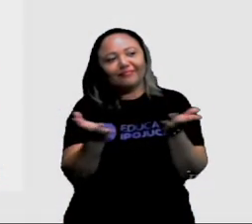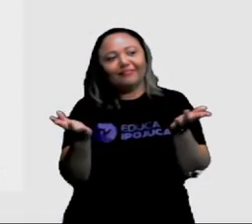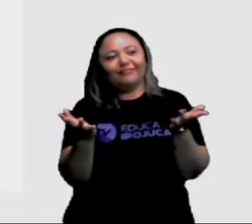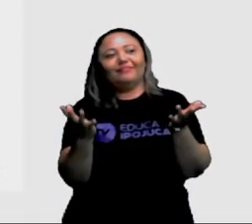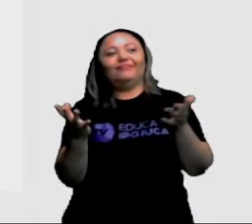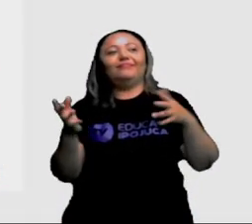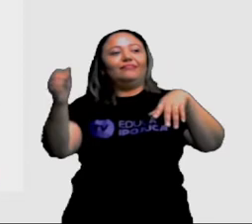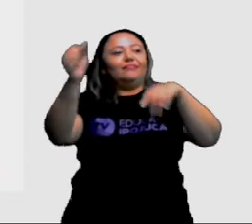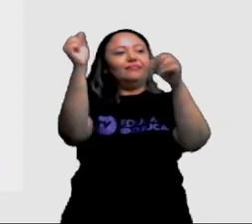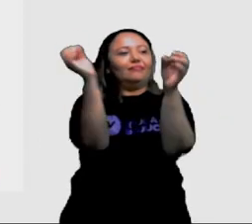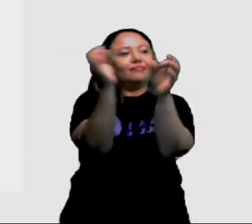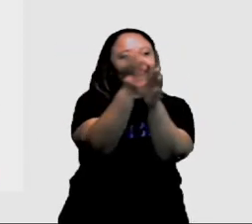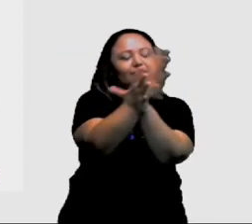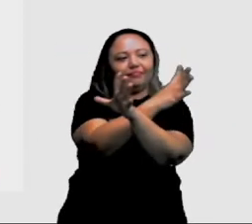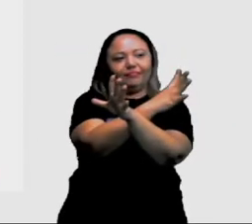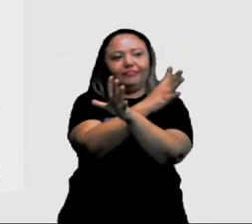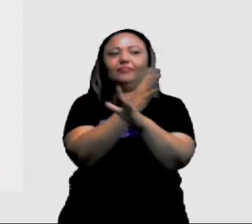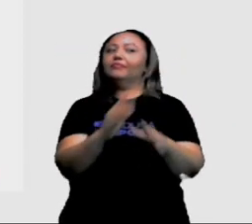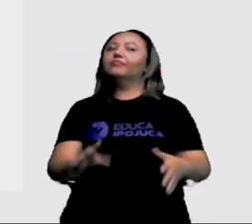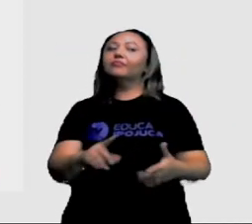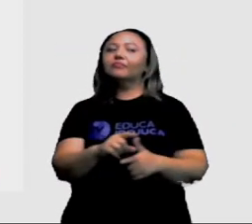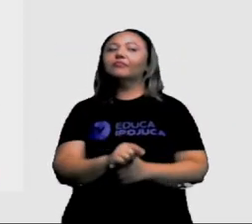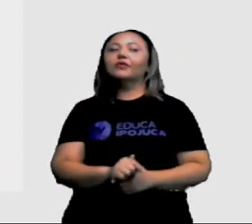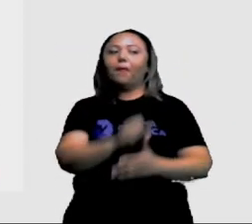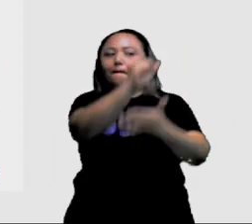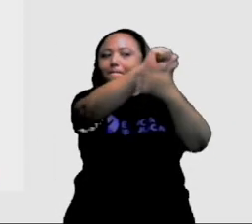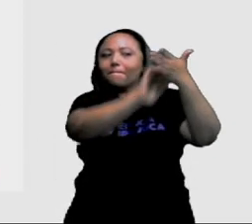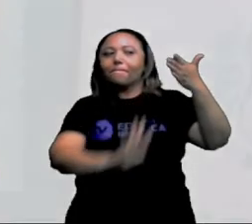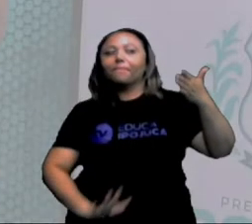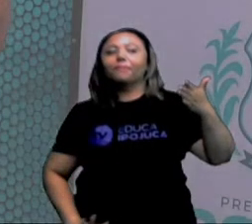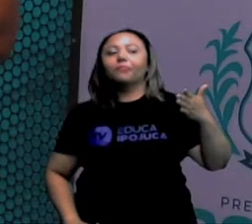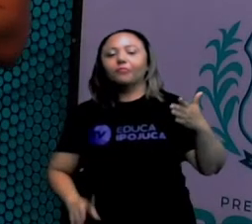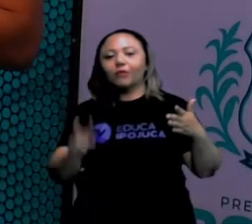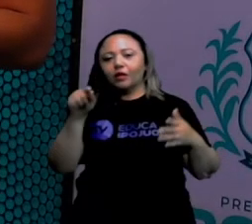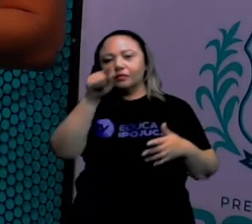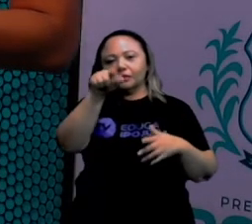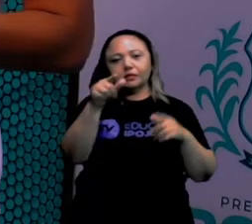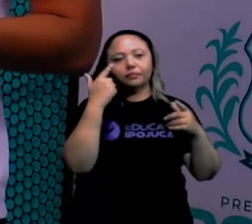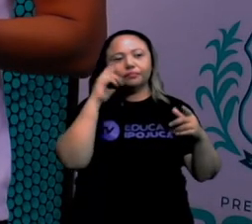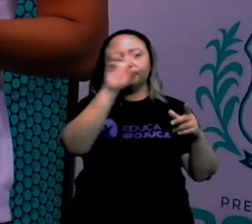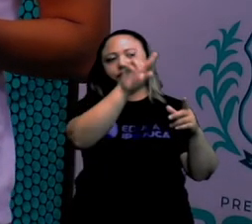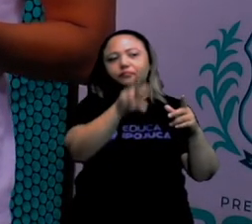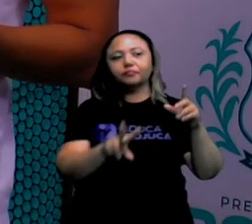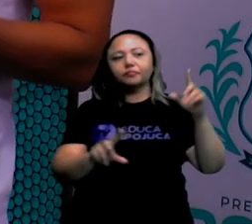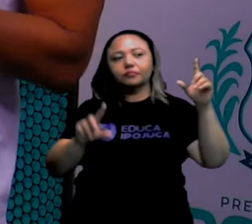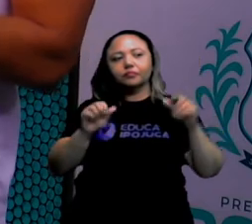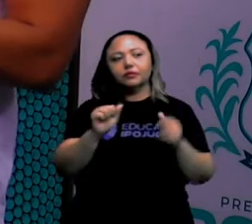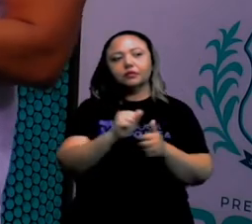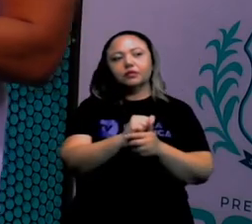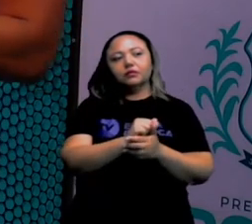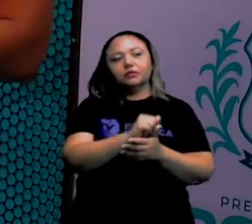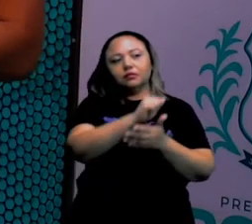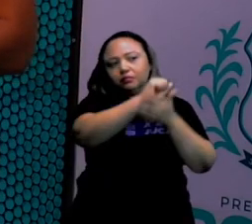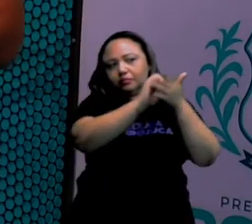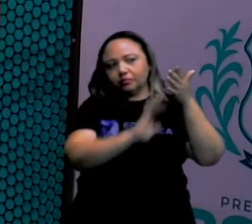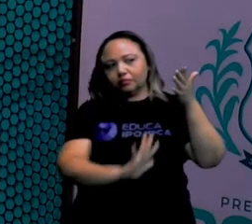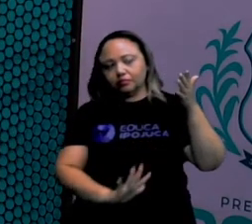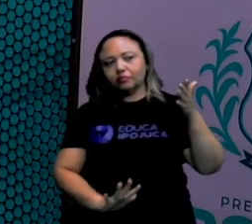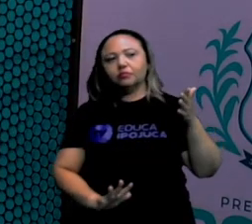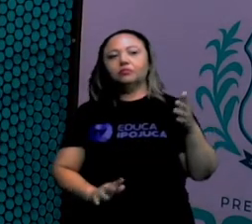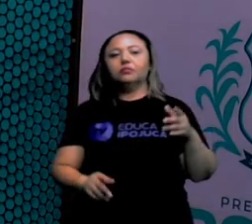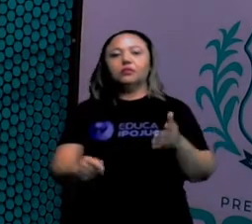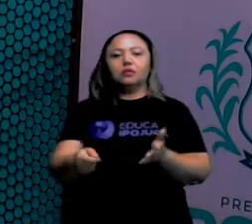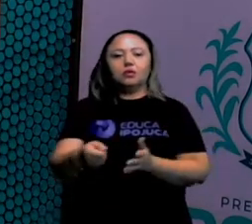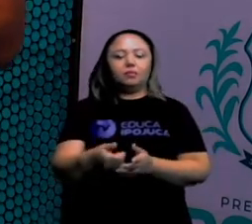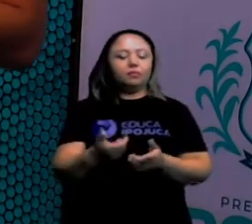eu trouxe para vocês mais um desafio. Então, você que está assistindo a atividade pela televisão,